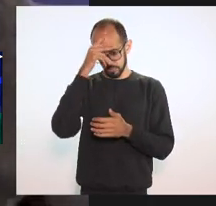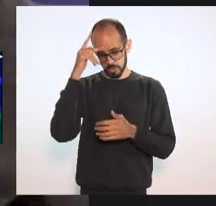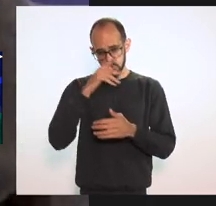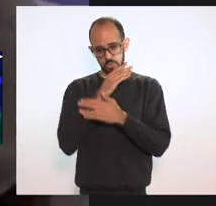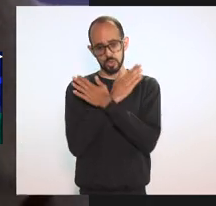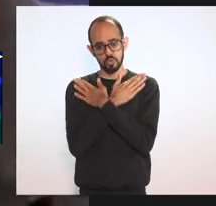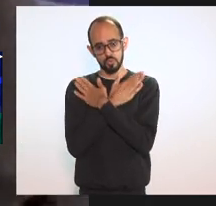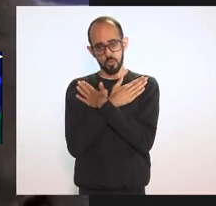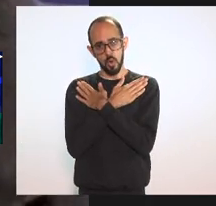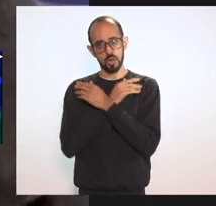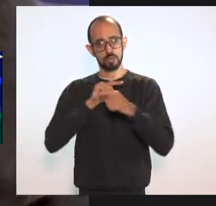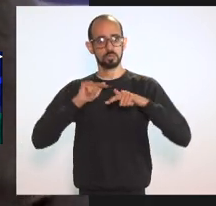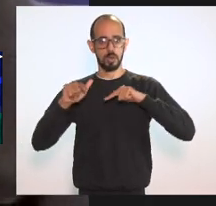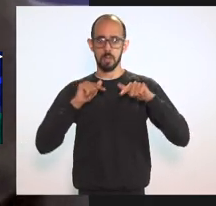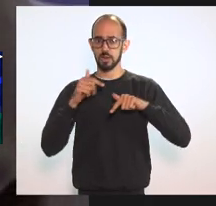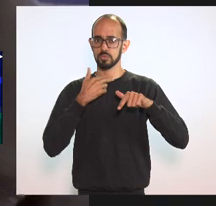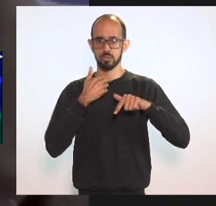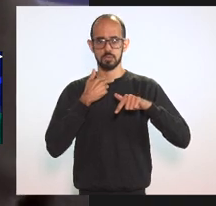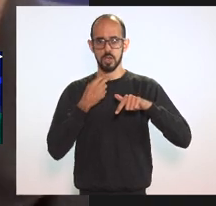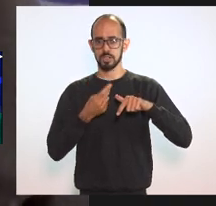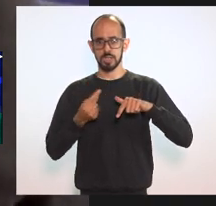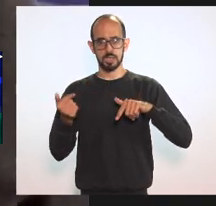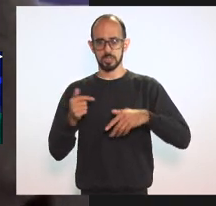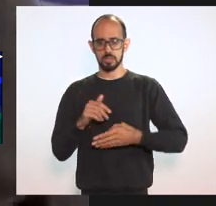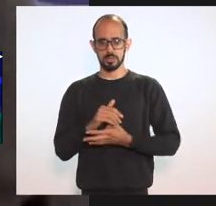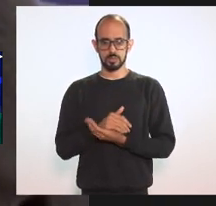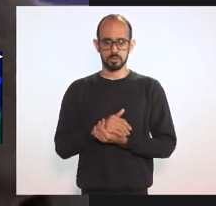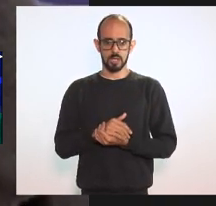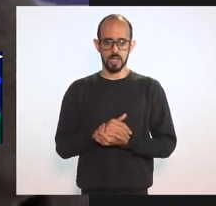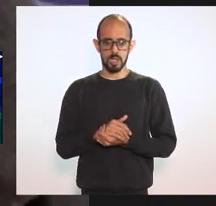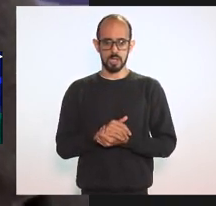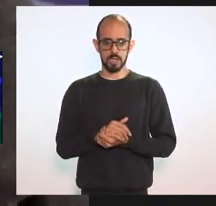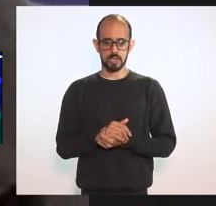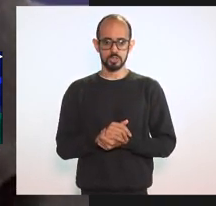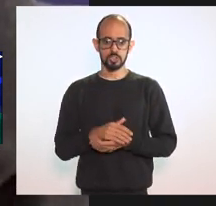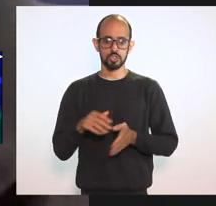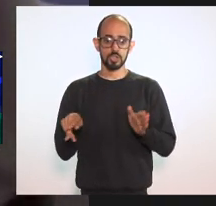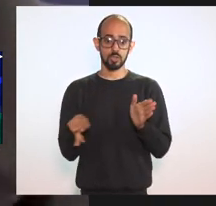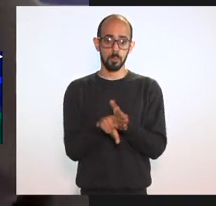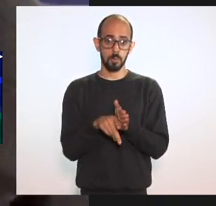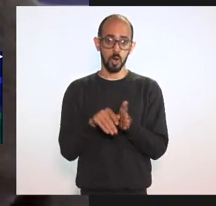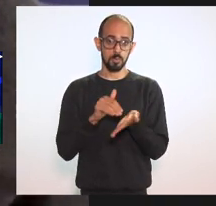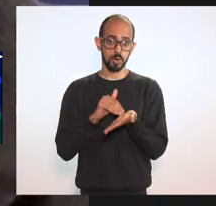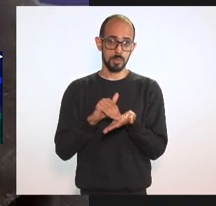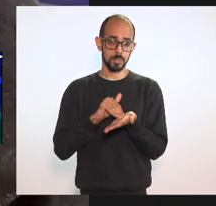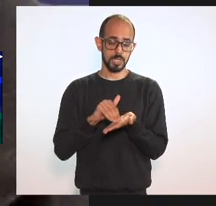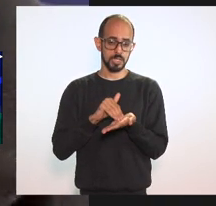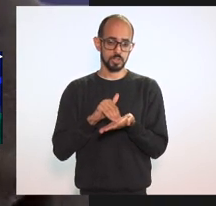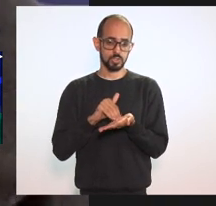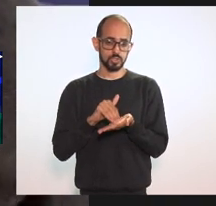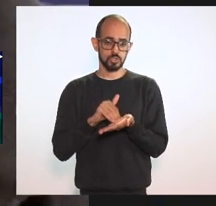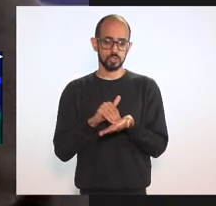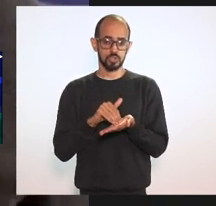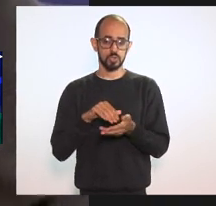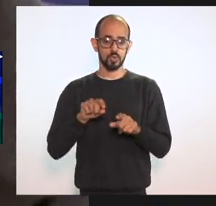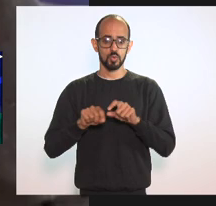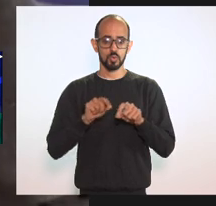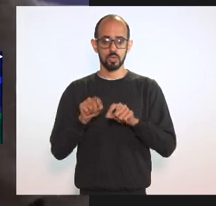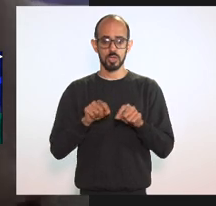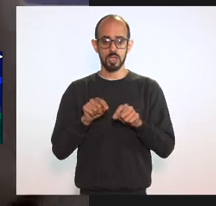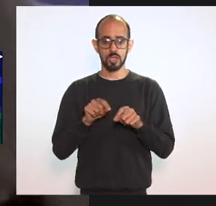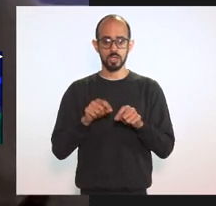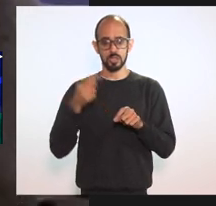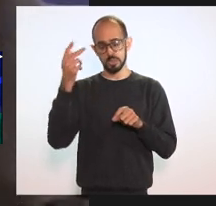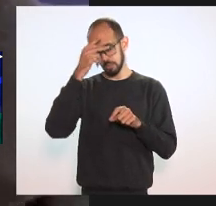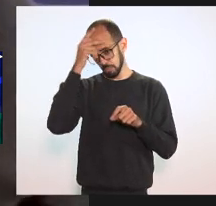no seu trabalho exemplo que a gente tem a gente tempo nosso papo gabinete a fiação evento está trabalhando remota andando